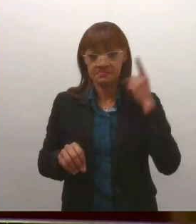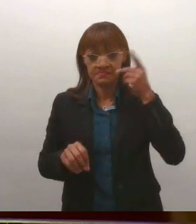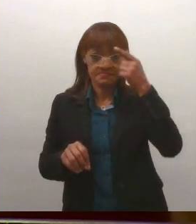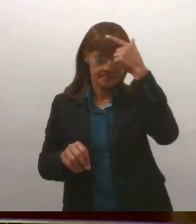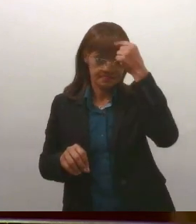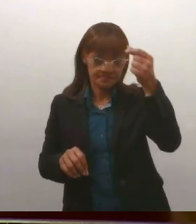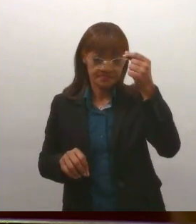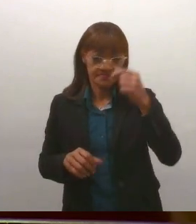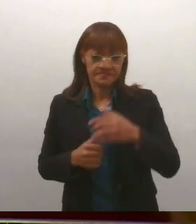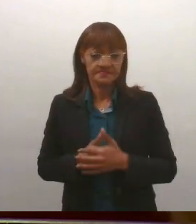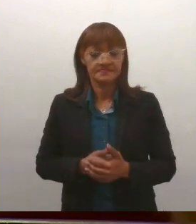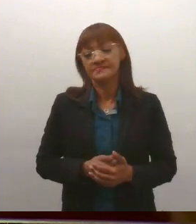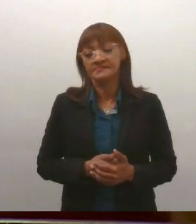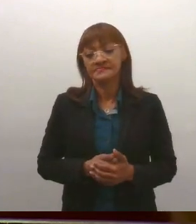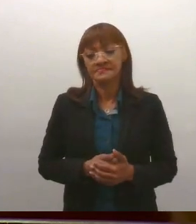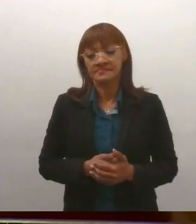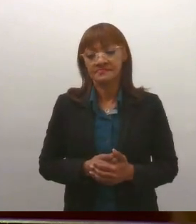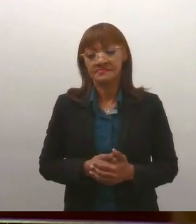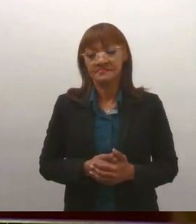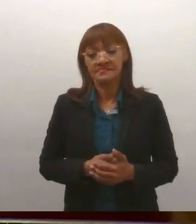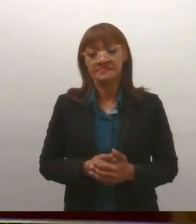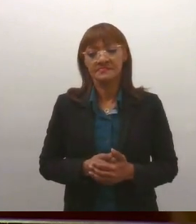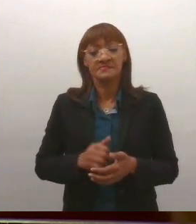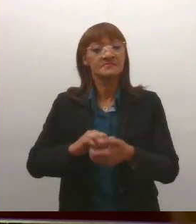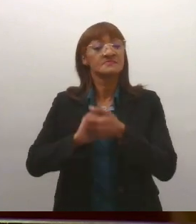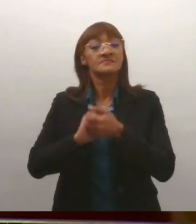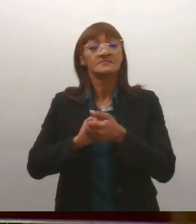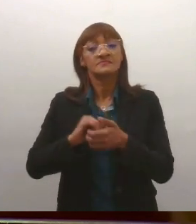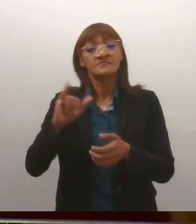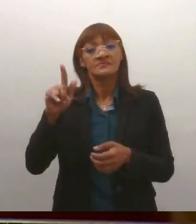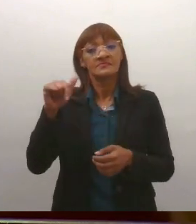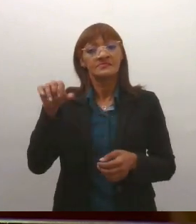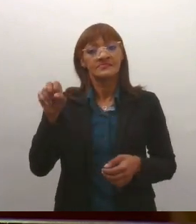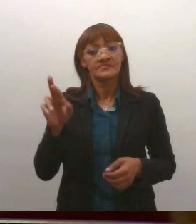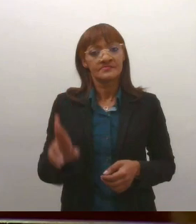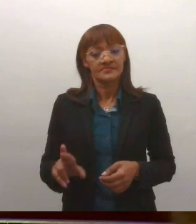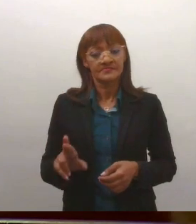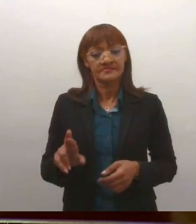saudar também Igor Santana, superintendente de Relações Institucionais da Câmara de Aracaju,